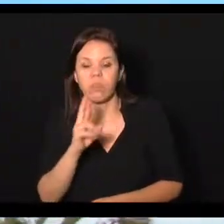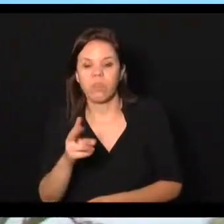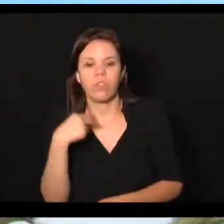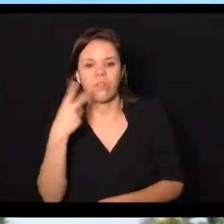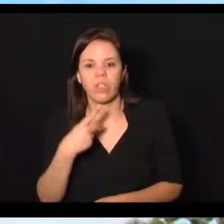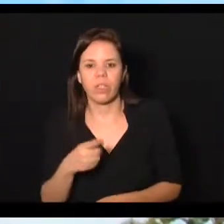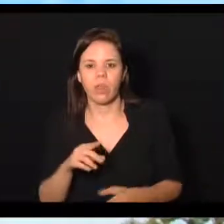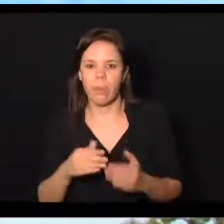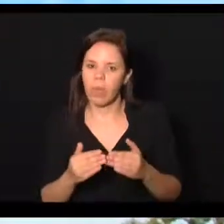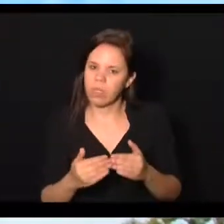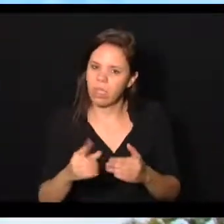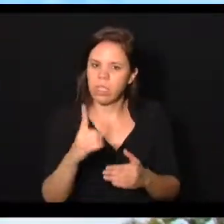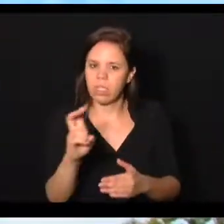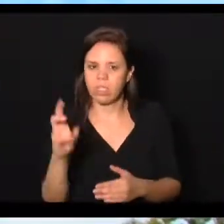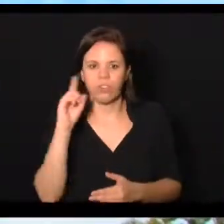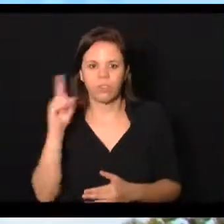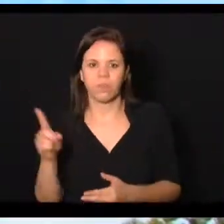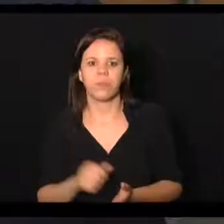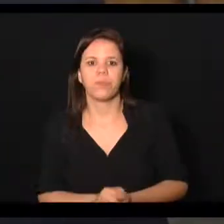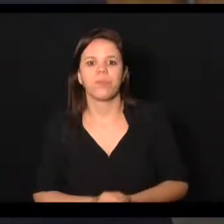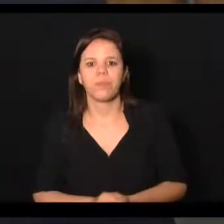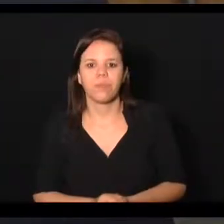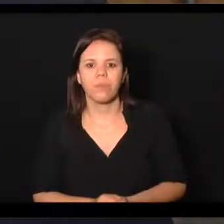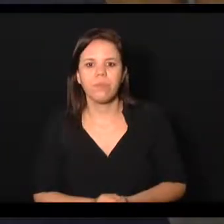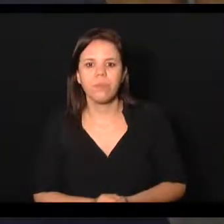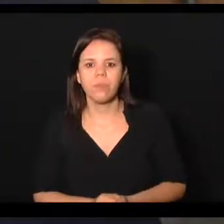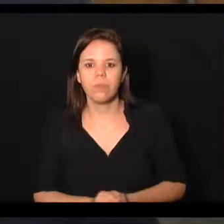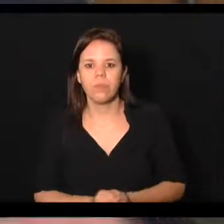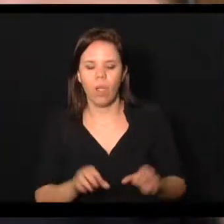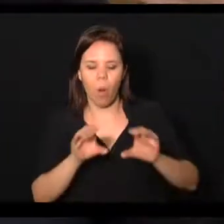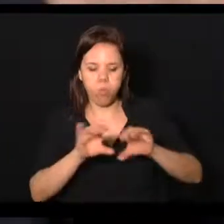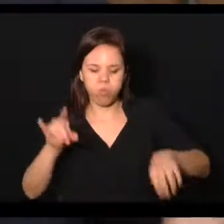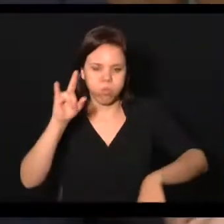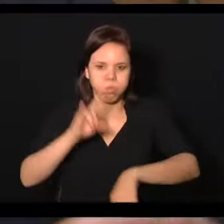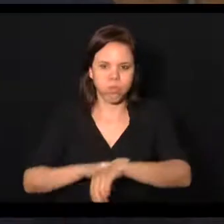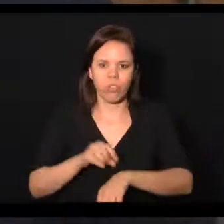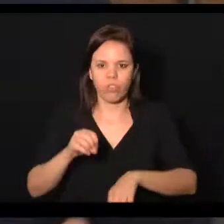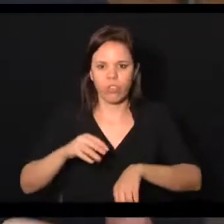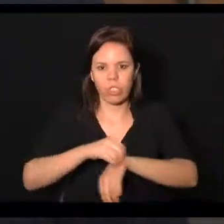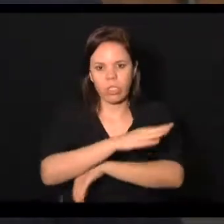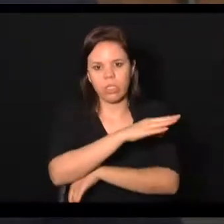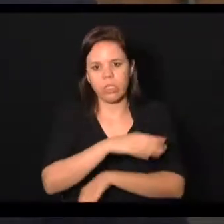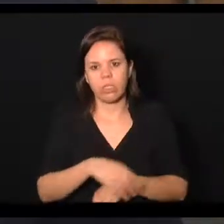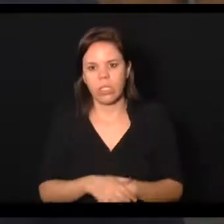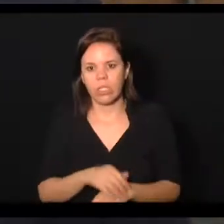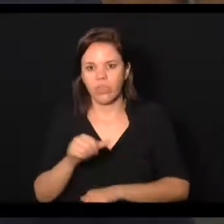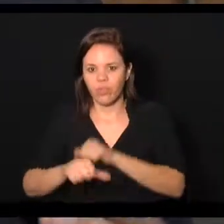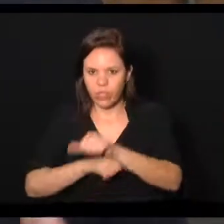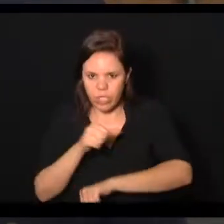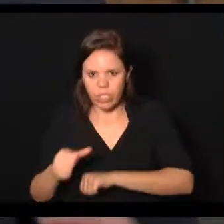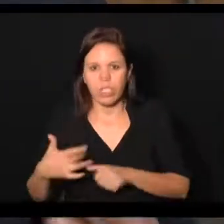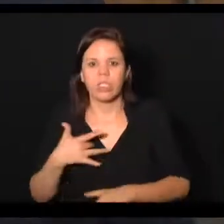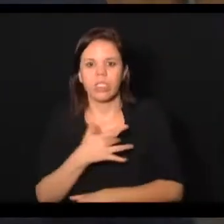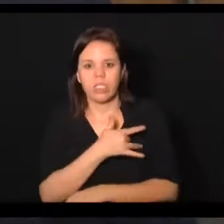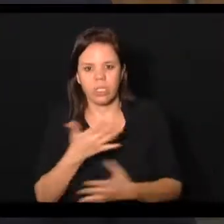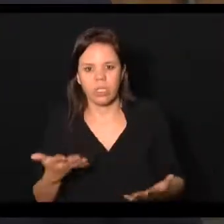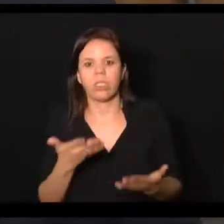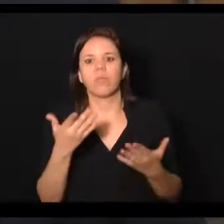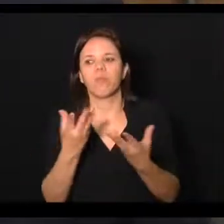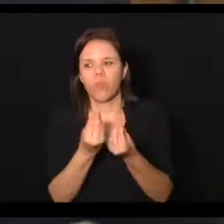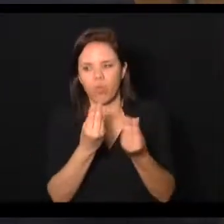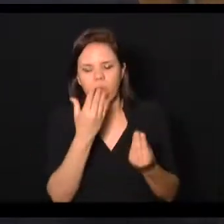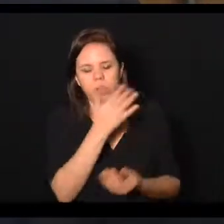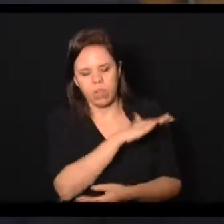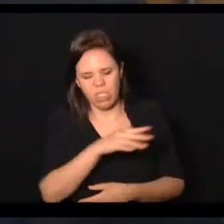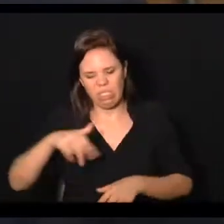que são prorrogáveis por mais 15 dias. E esgoto é o seguinte, se trazer a rede de esgoto vai gerar saúde, porque ali muitas